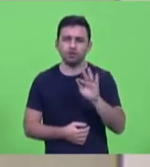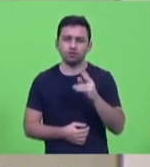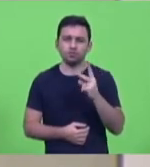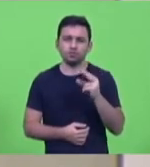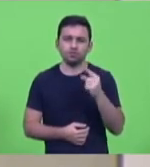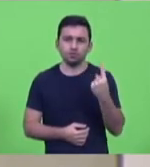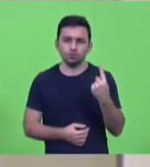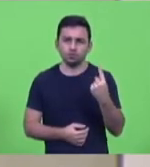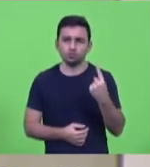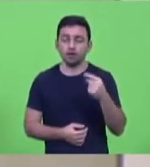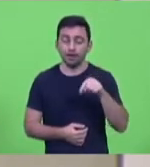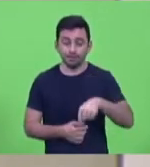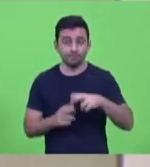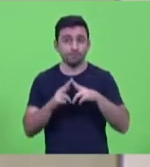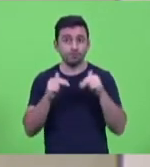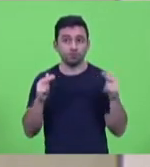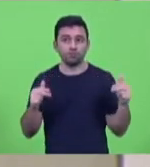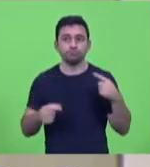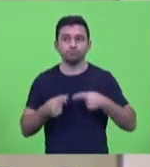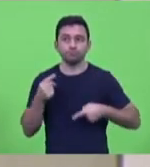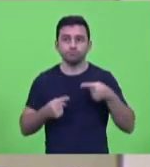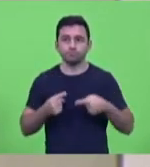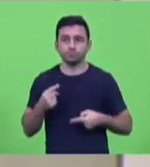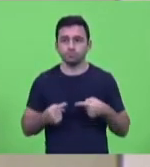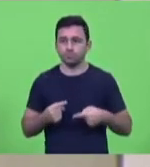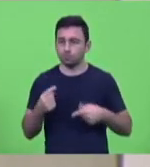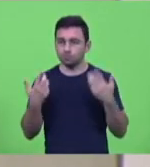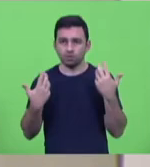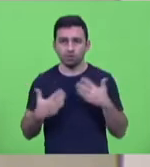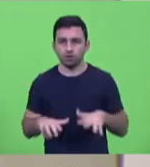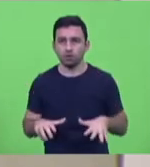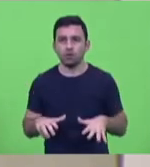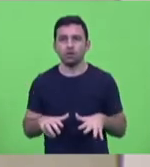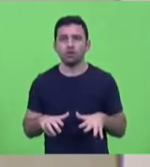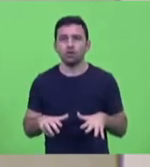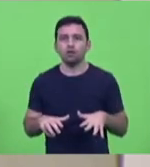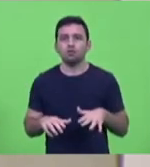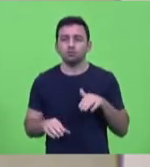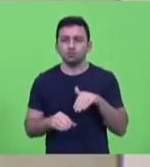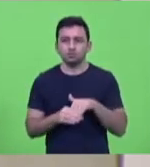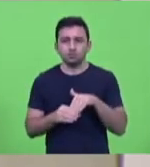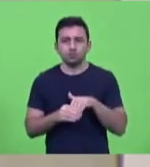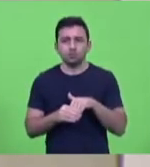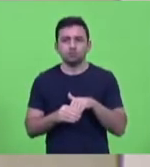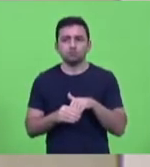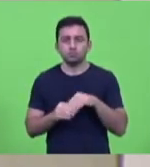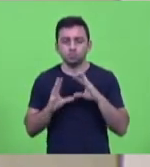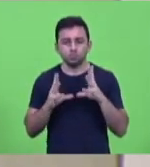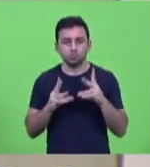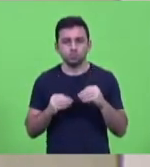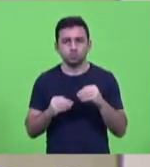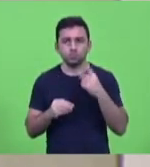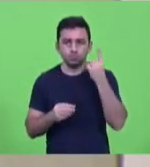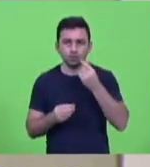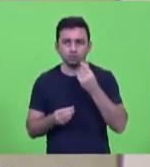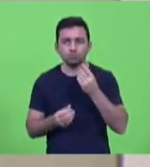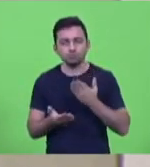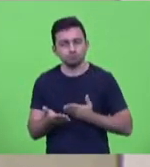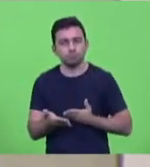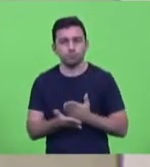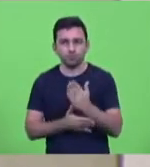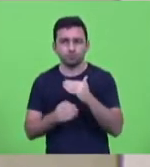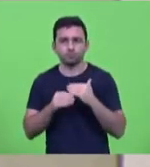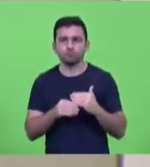Em discussão. Não havendo quem queira discutir, em votação. Deputados que aprovam, permaneçam como se encontra. Aprovado por